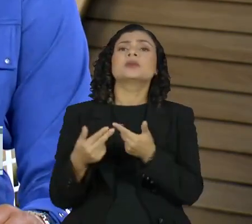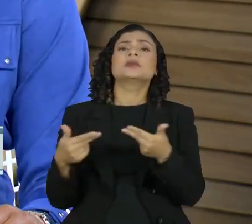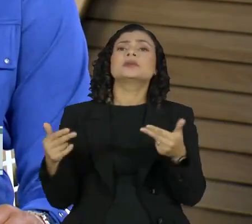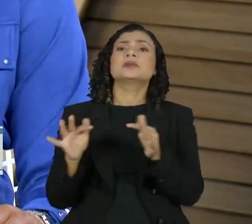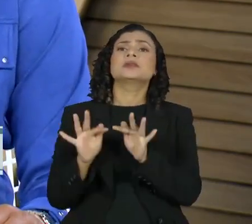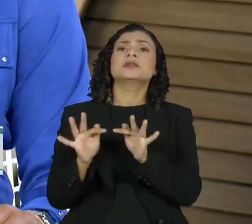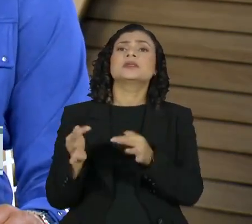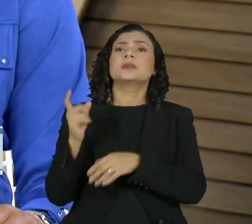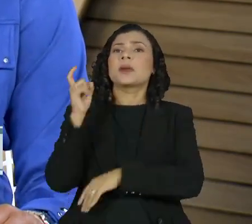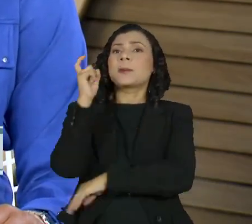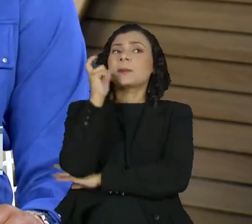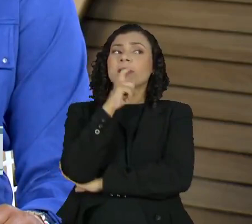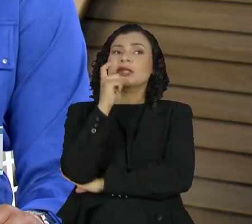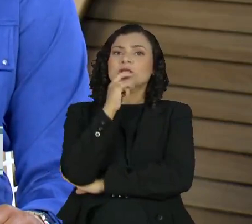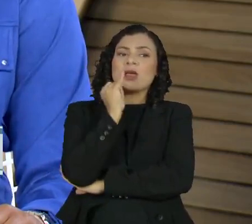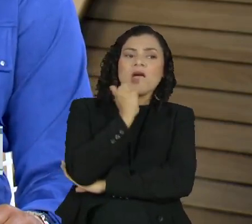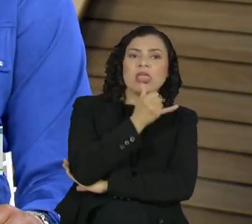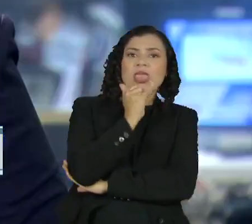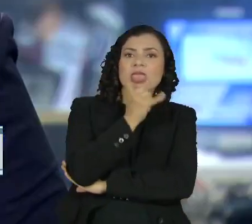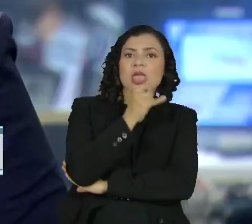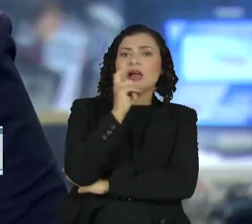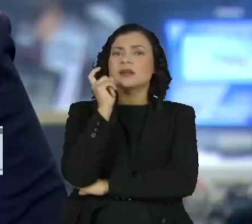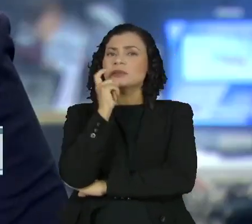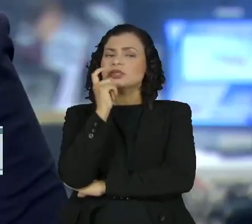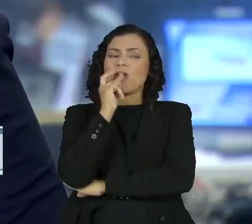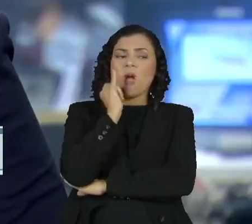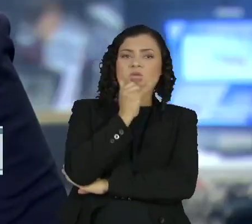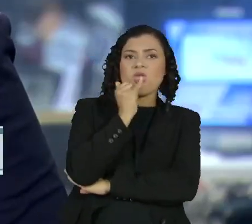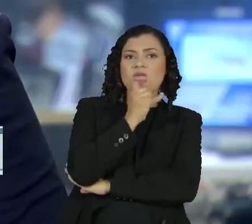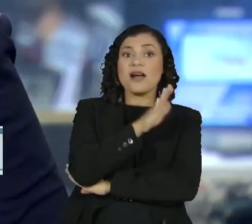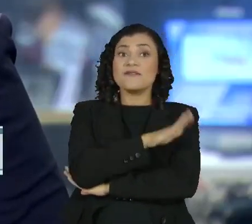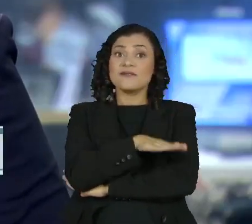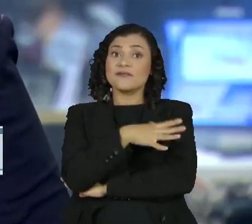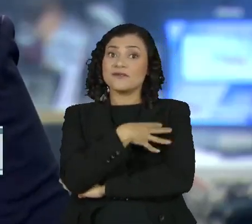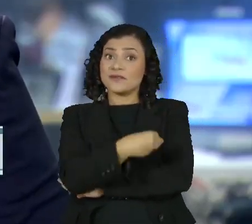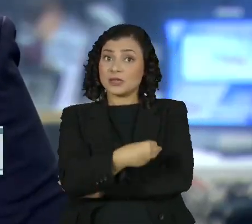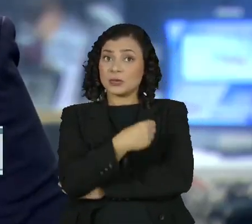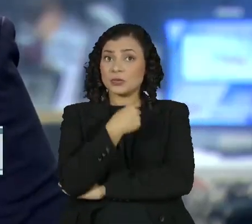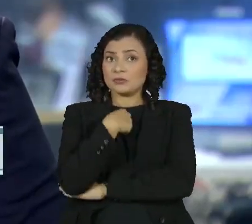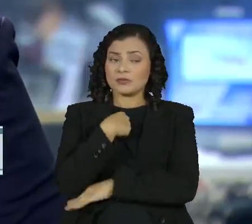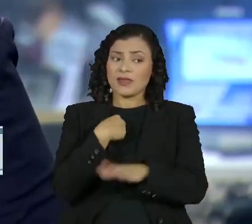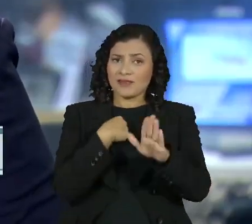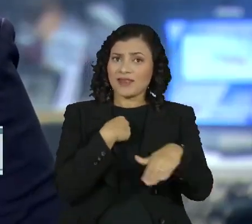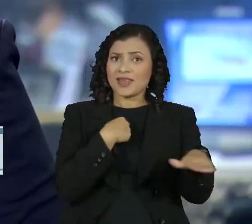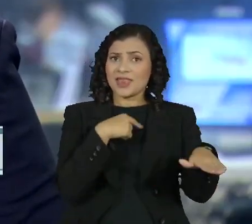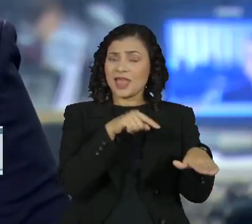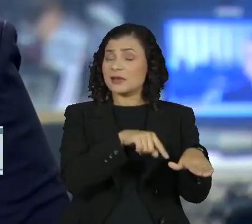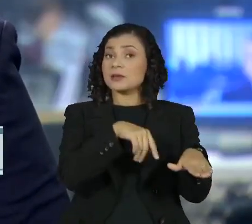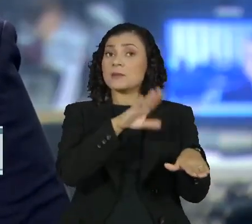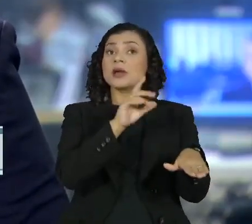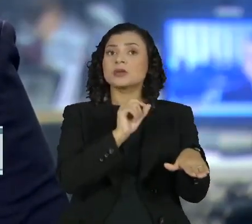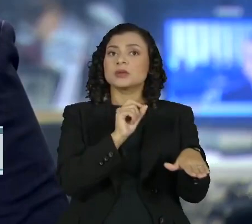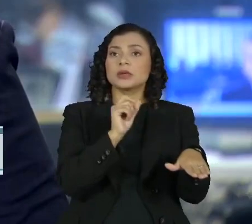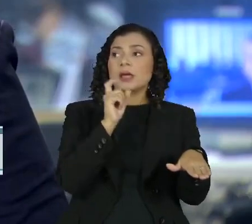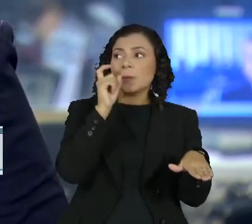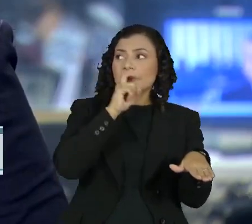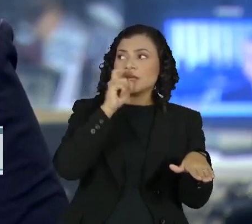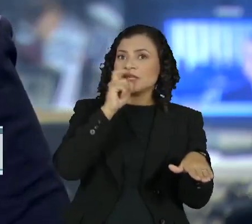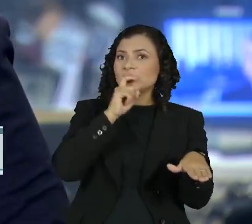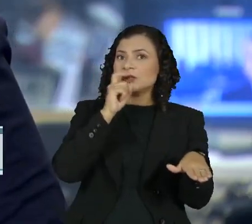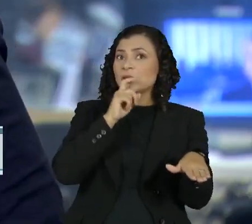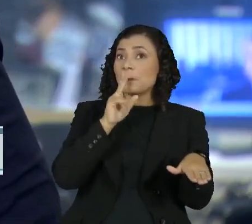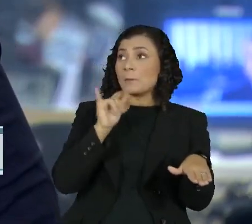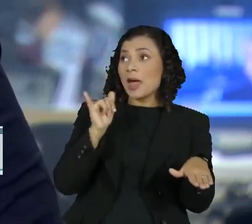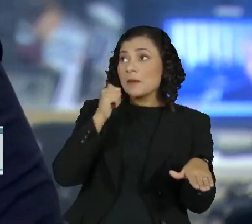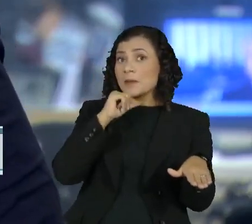mentiras que os pais contam para os filhos. A pesquisa mostra que as crianças são mais propensas a mentir para os pais